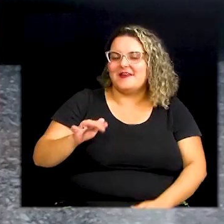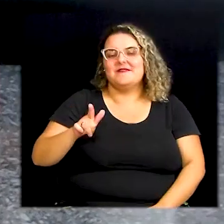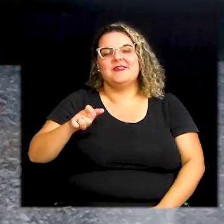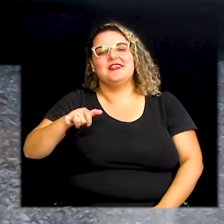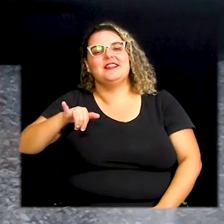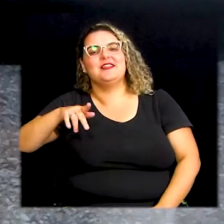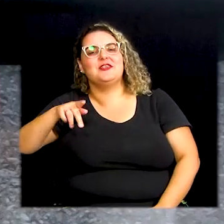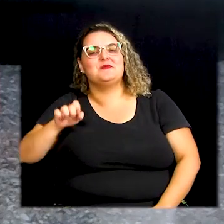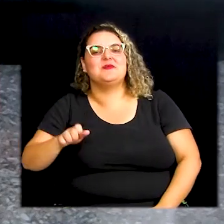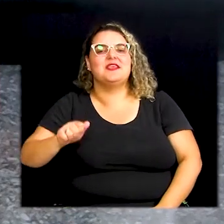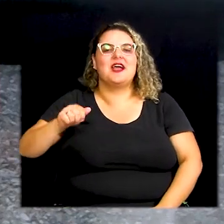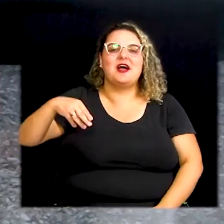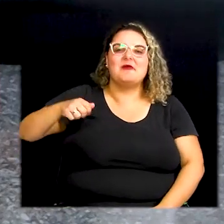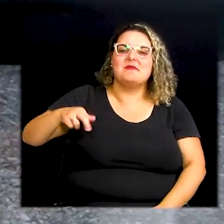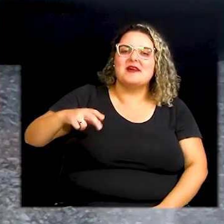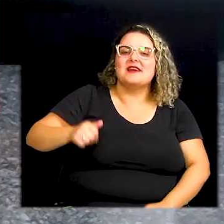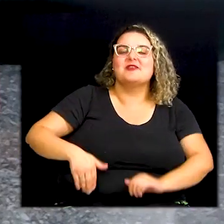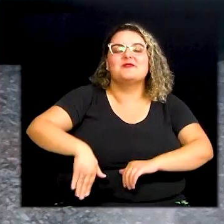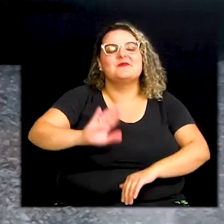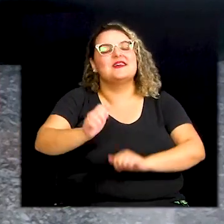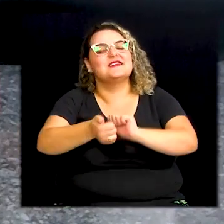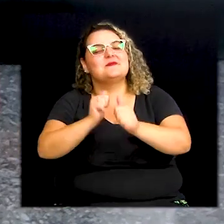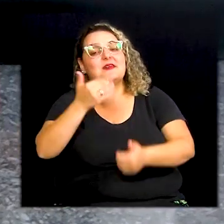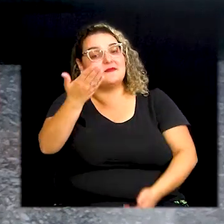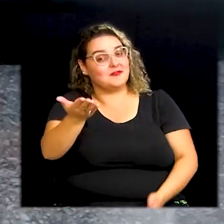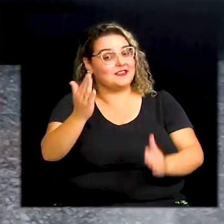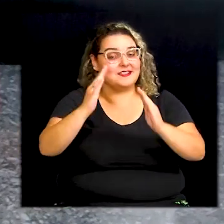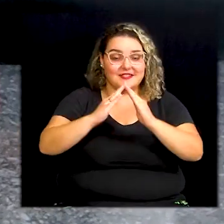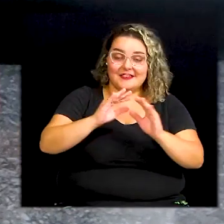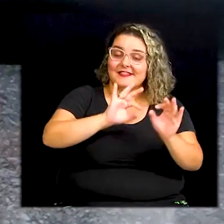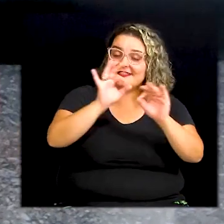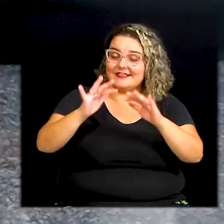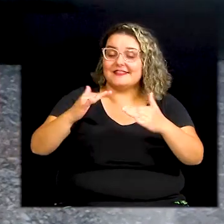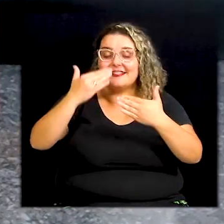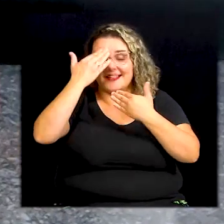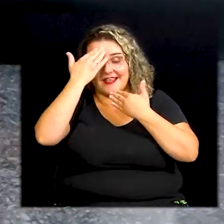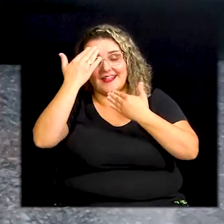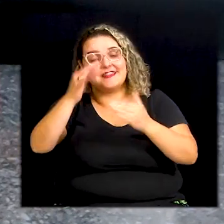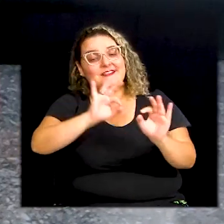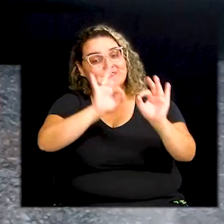Felipe Amaral aqui no Mais Esportes, a você de casa também agradeço a sua companhia, a